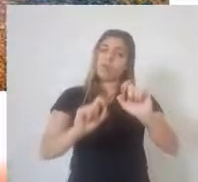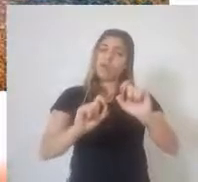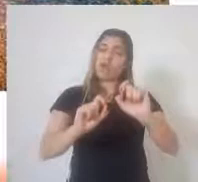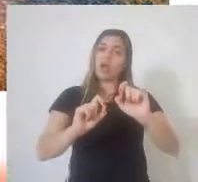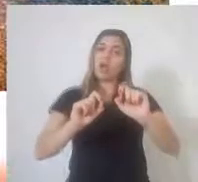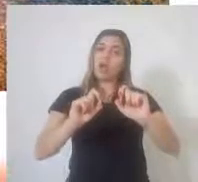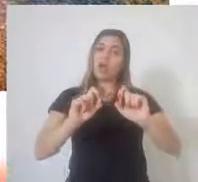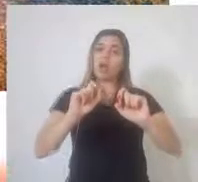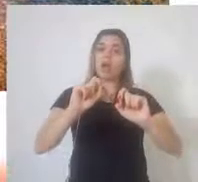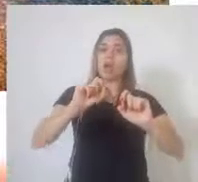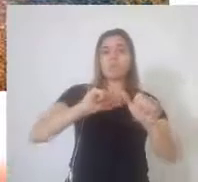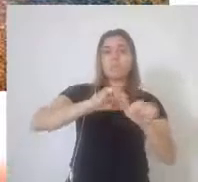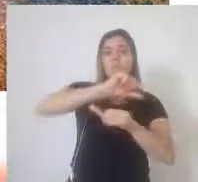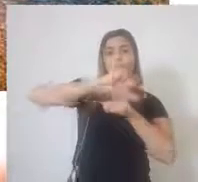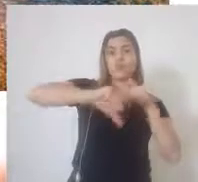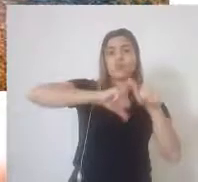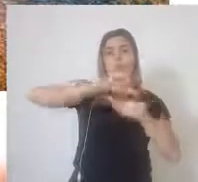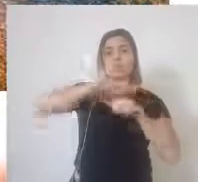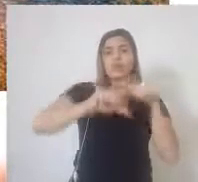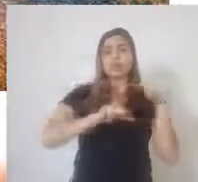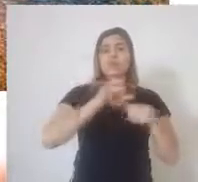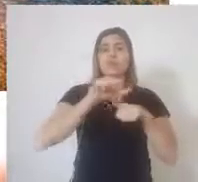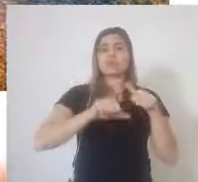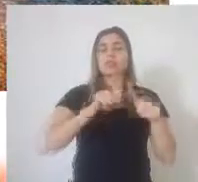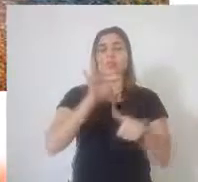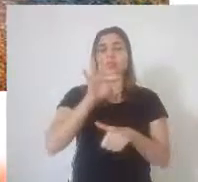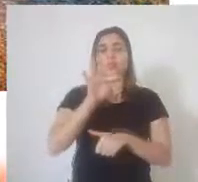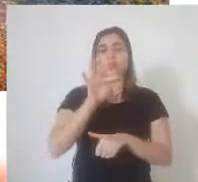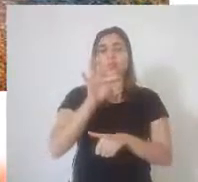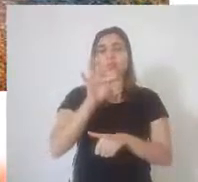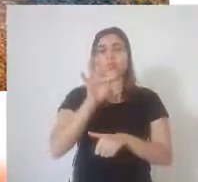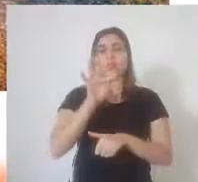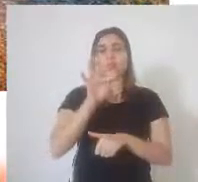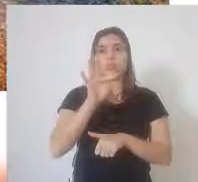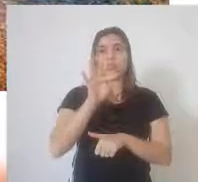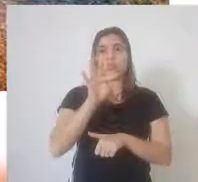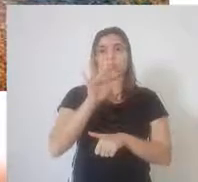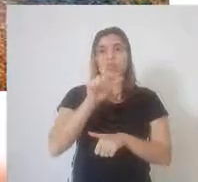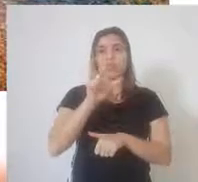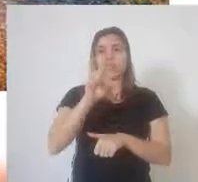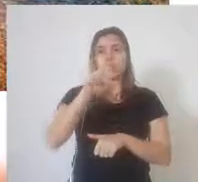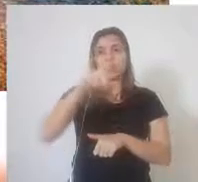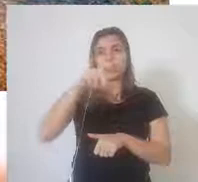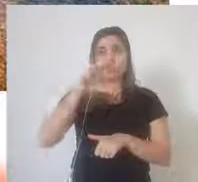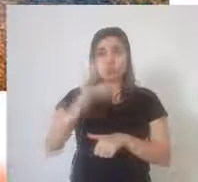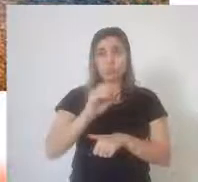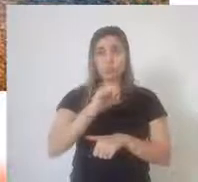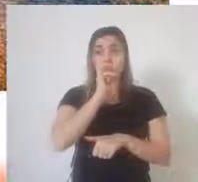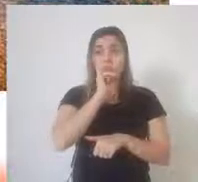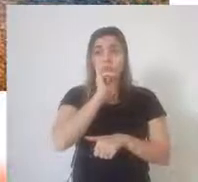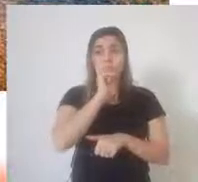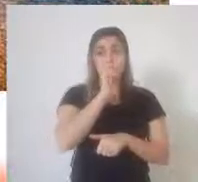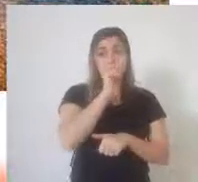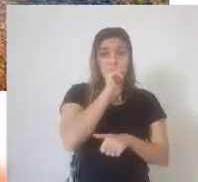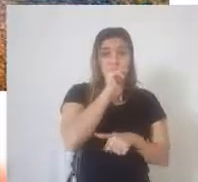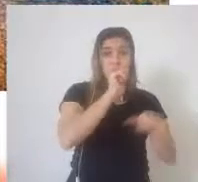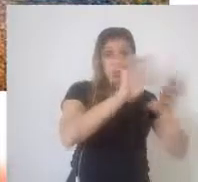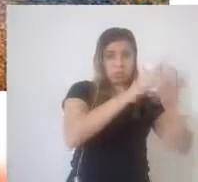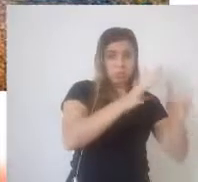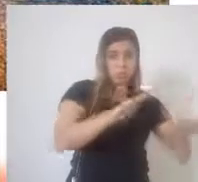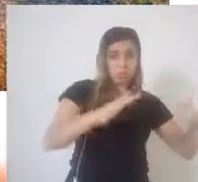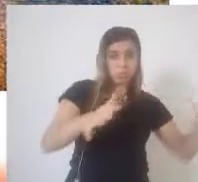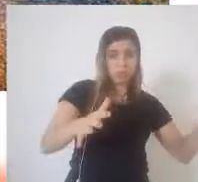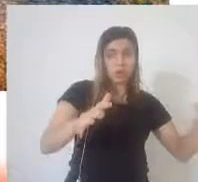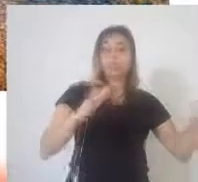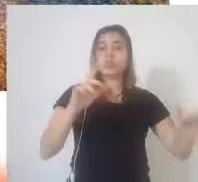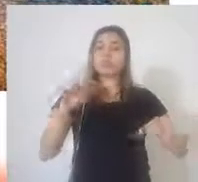alterações no fluxo da matéria e da energia nos ecossistemas. Aqui eu trouxe dois exemplos, no ambiente aquático e